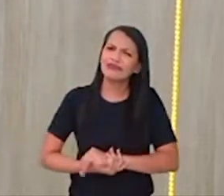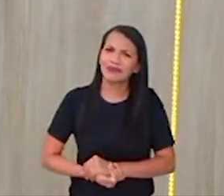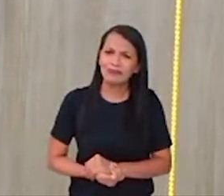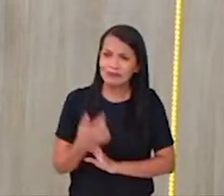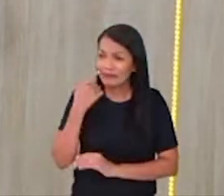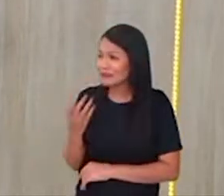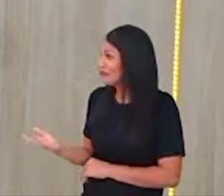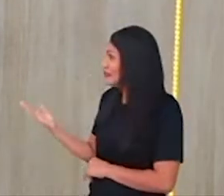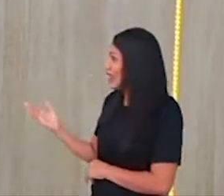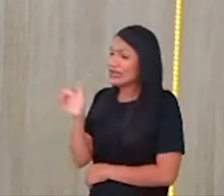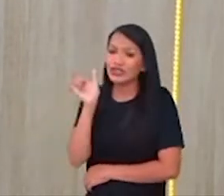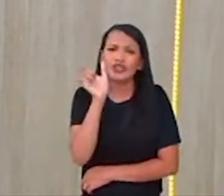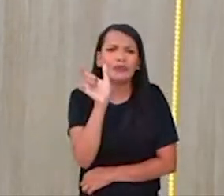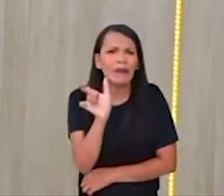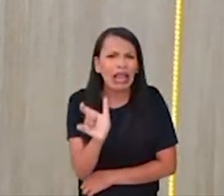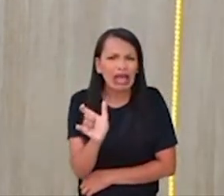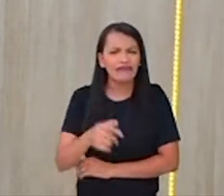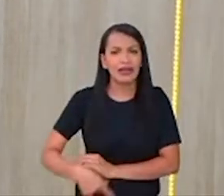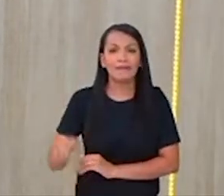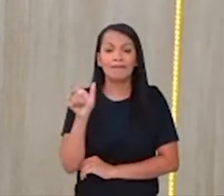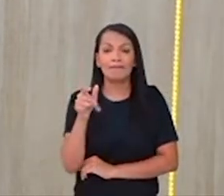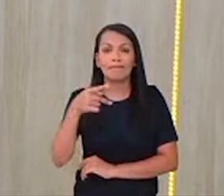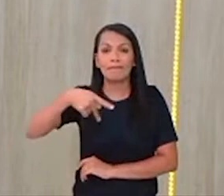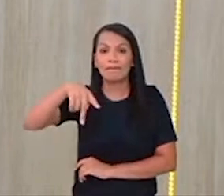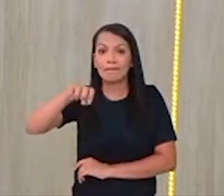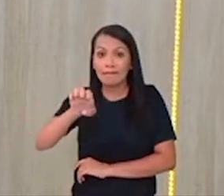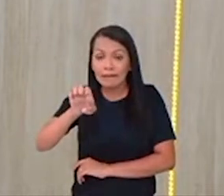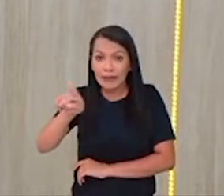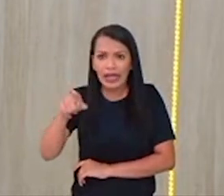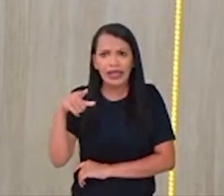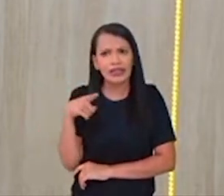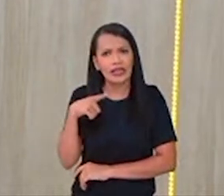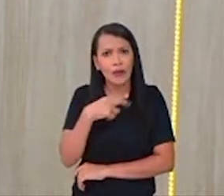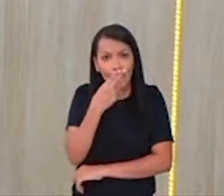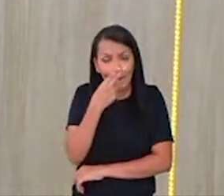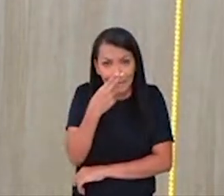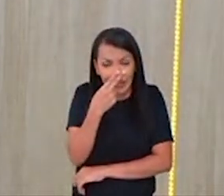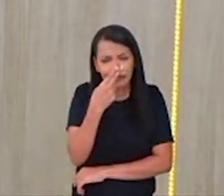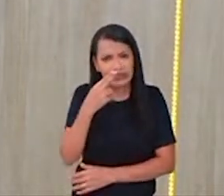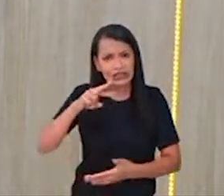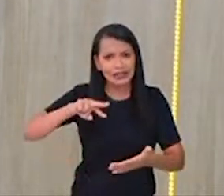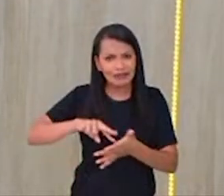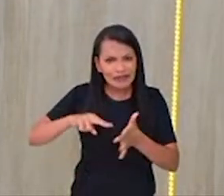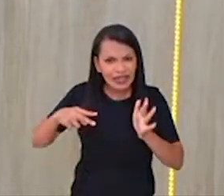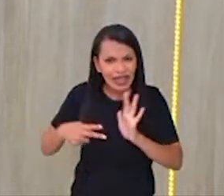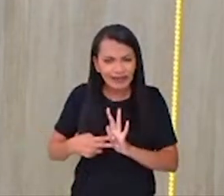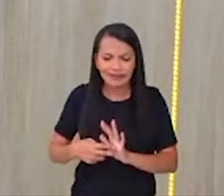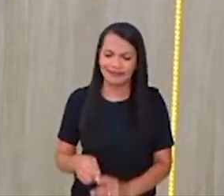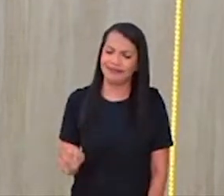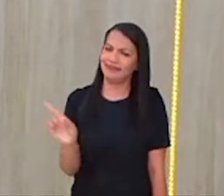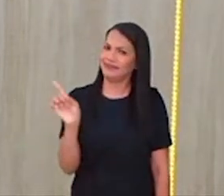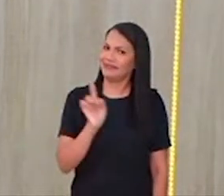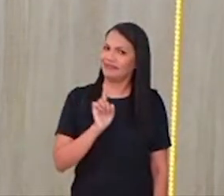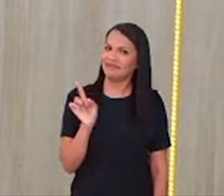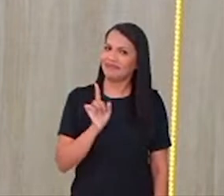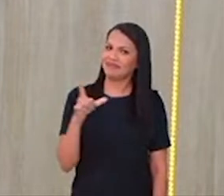A palavra pé nessas expressões, elas têm o mesmo sentido? Não, elas não têm o mesmo sentido, não é isso,